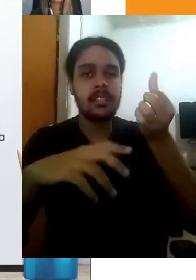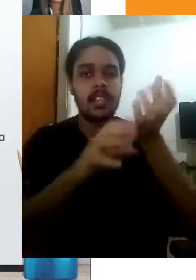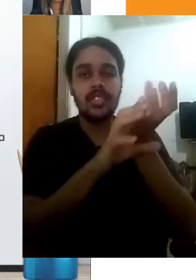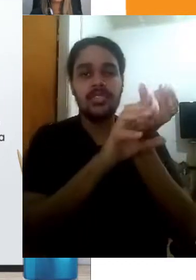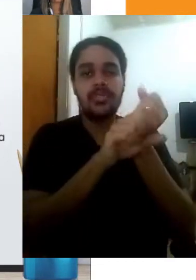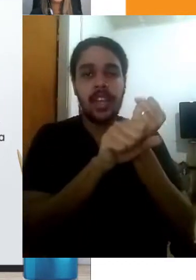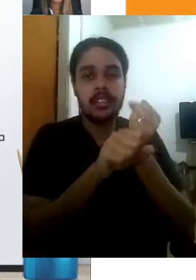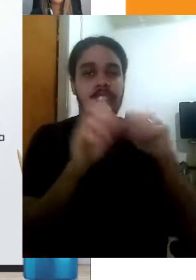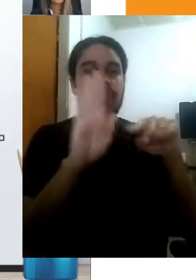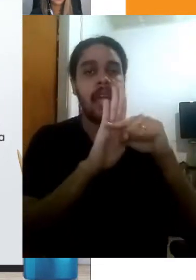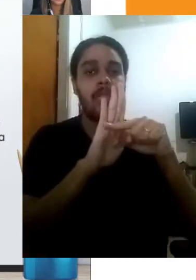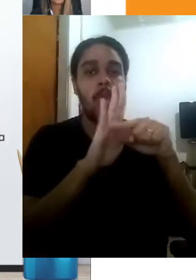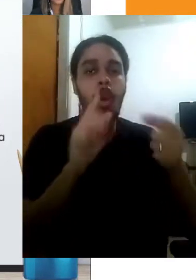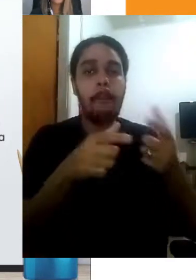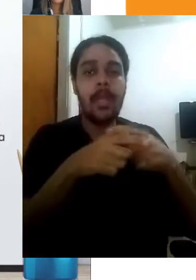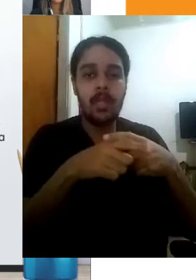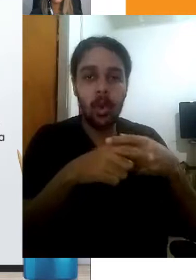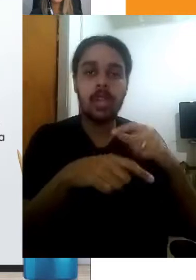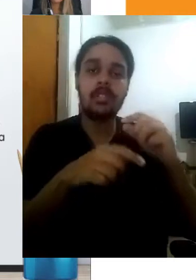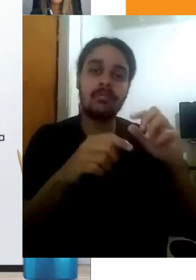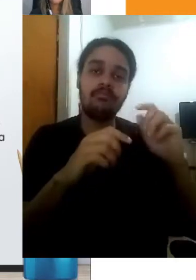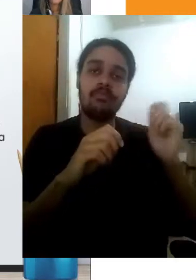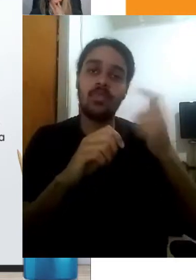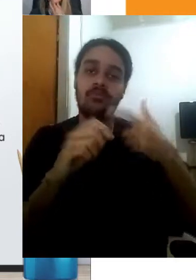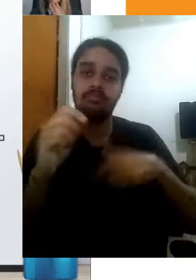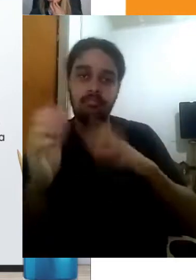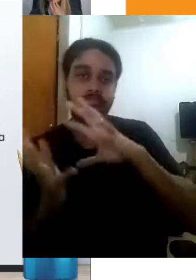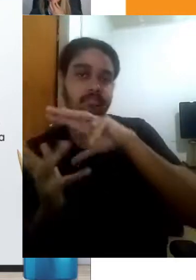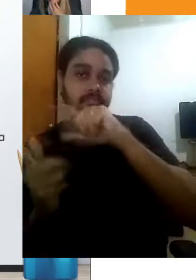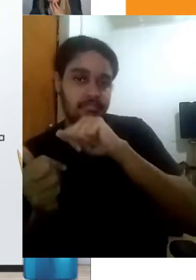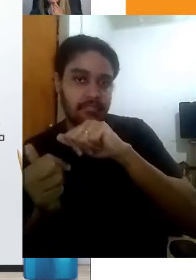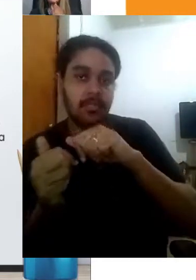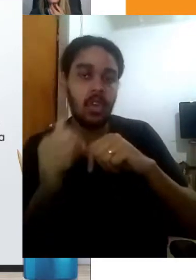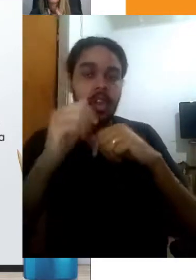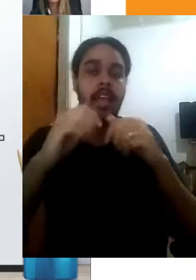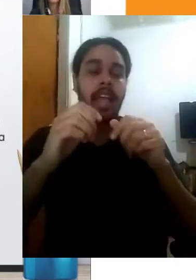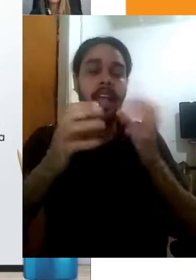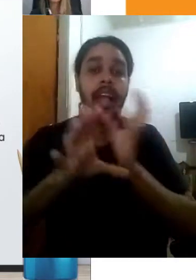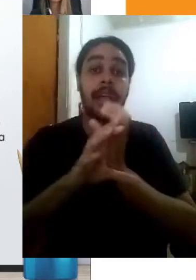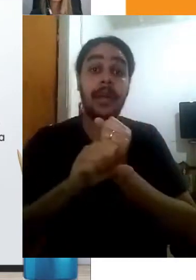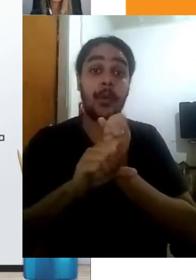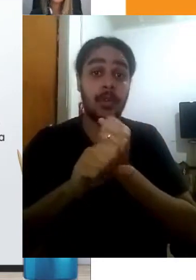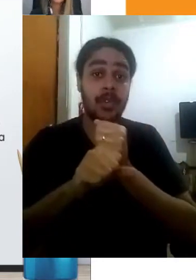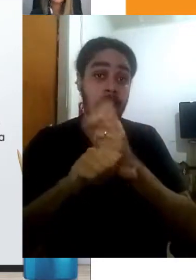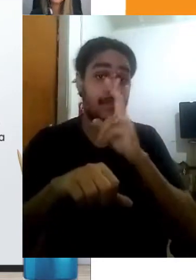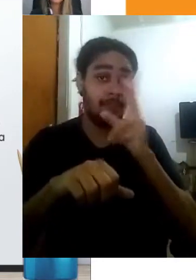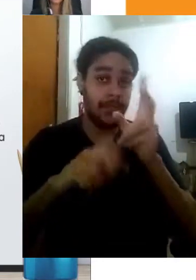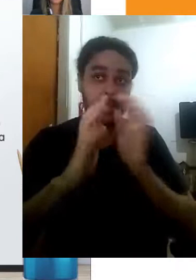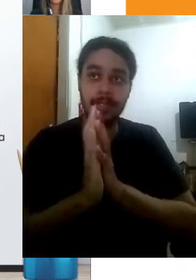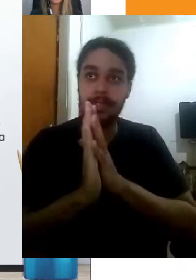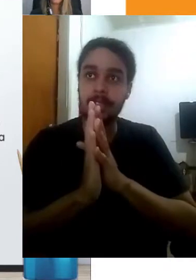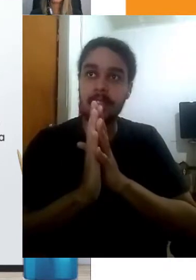aproximadamente 6 vezes menor que na Terra. Calcule a força com que a Lua atrai a pessoa do